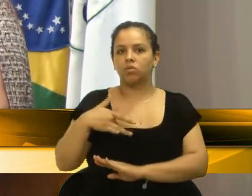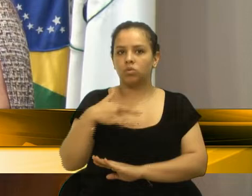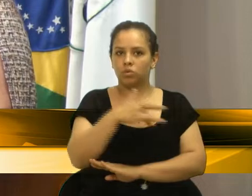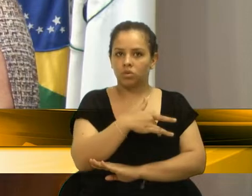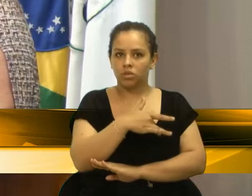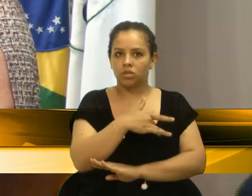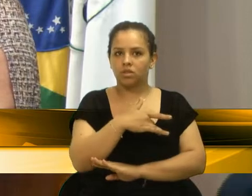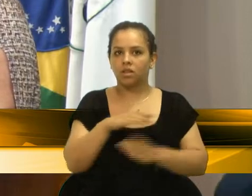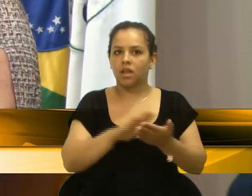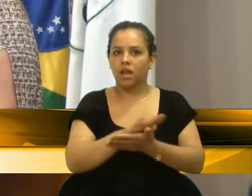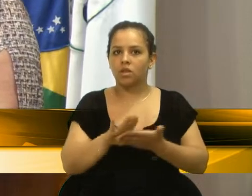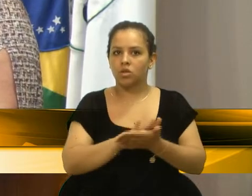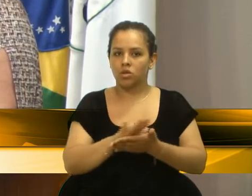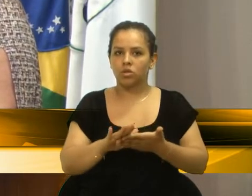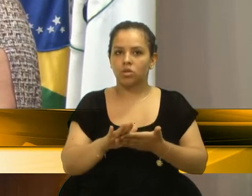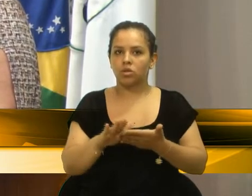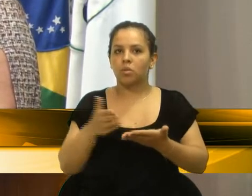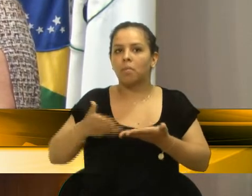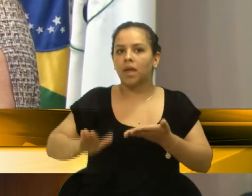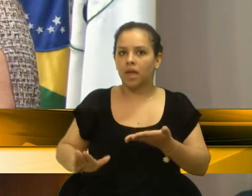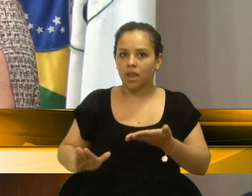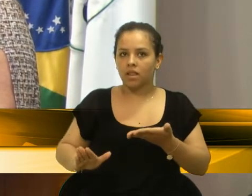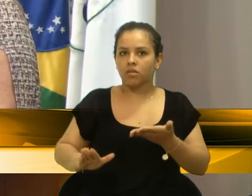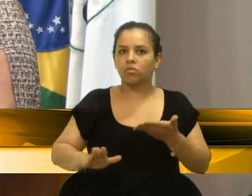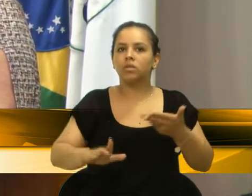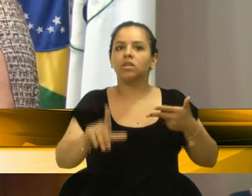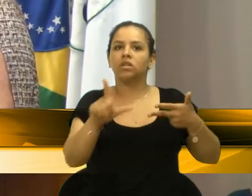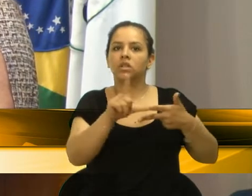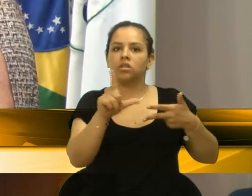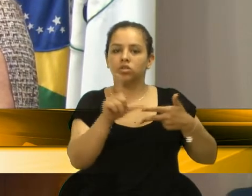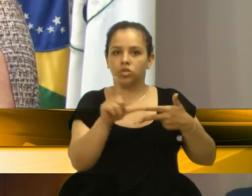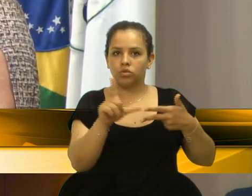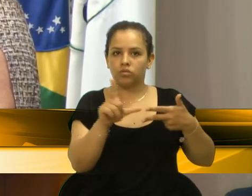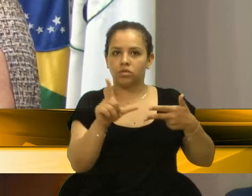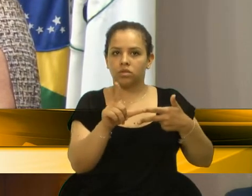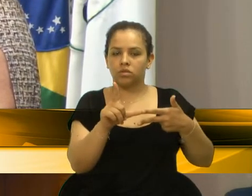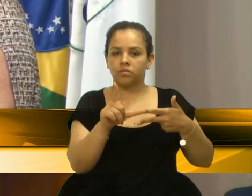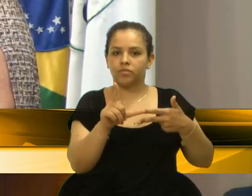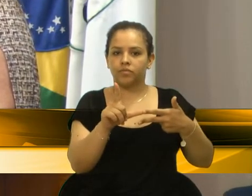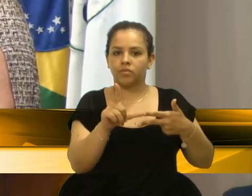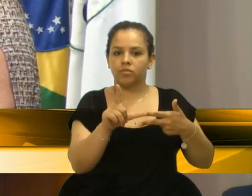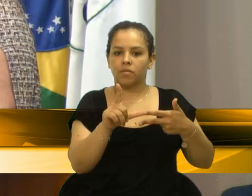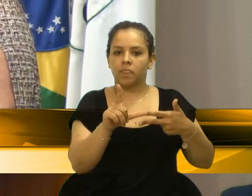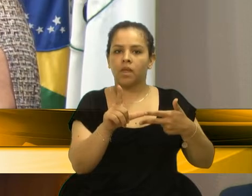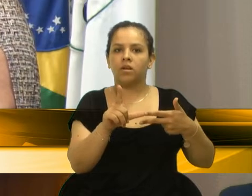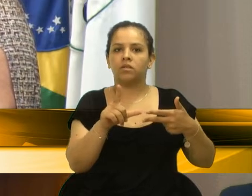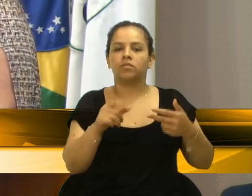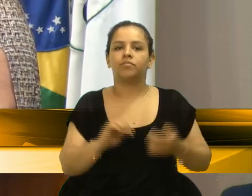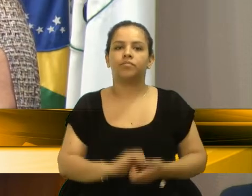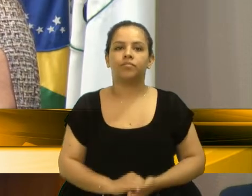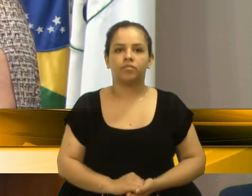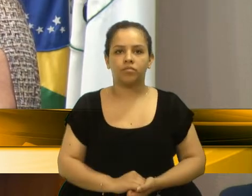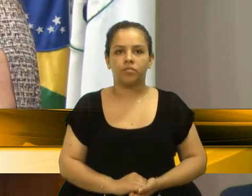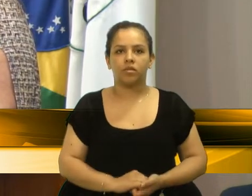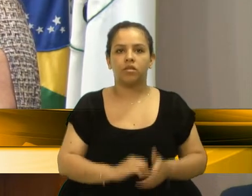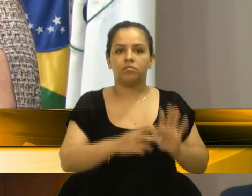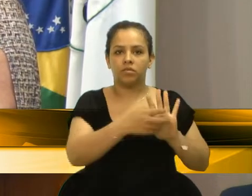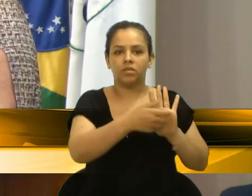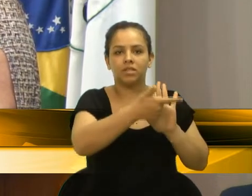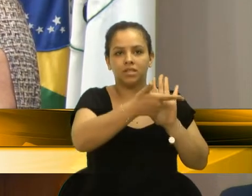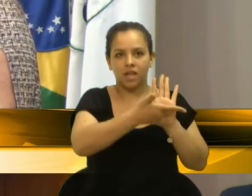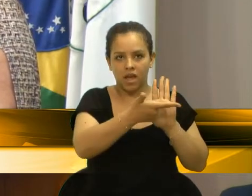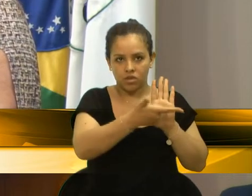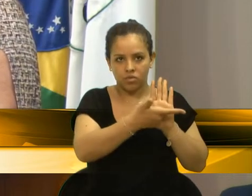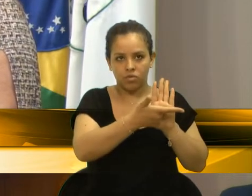das funções do Poder Legislativo, as seguintes competências. Inciso 7º, encaminhar